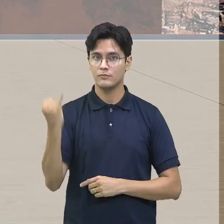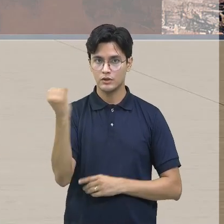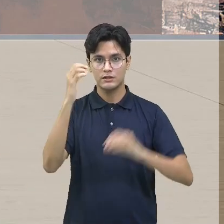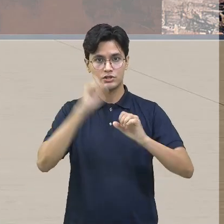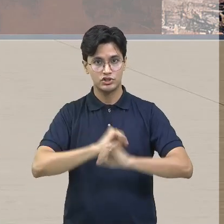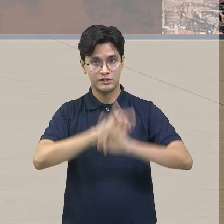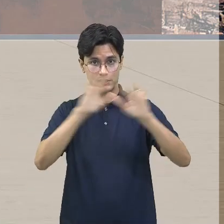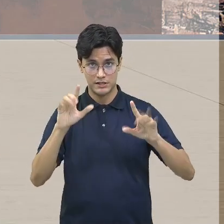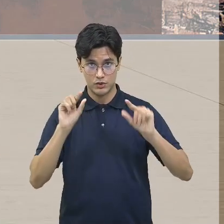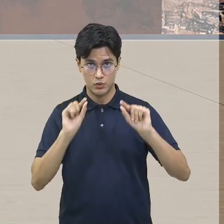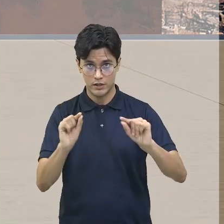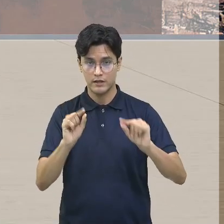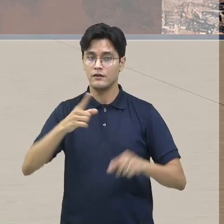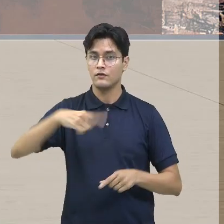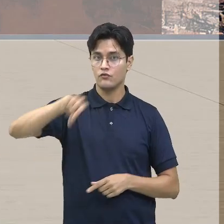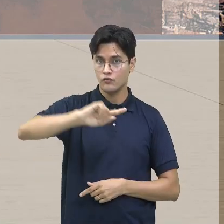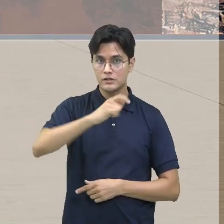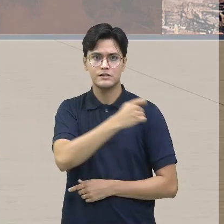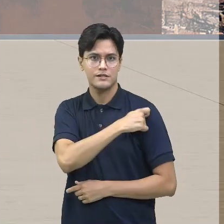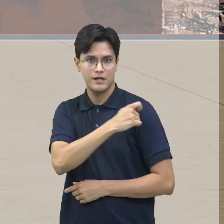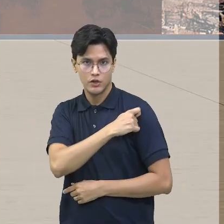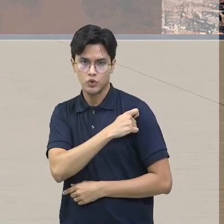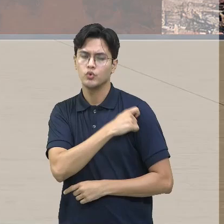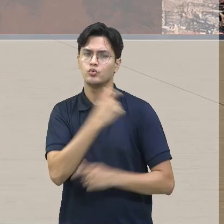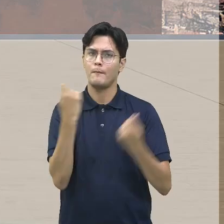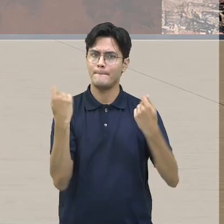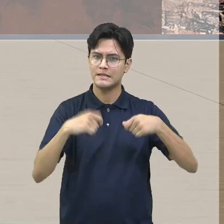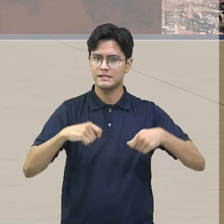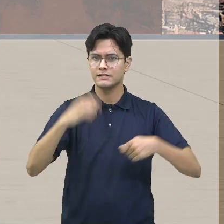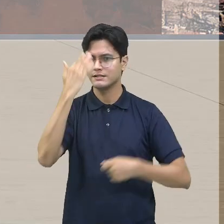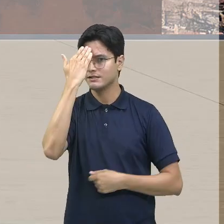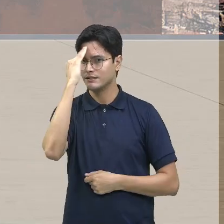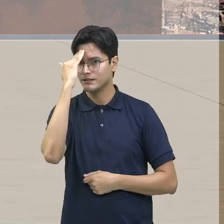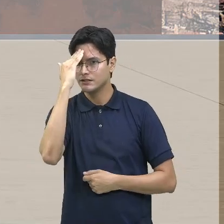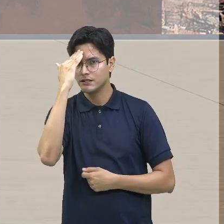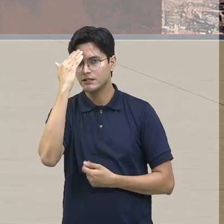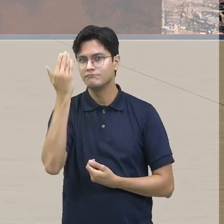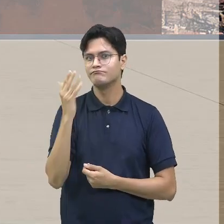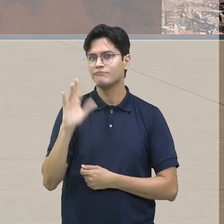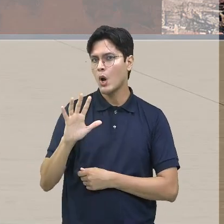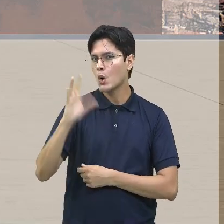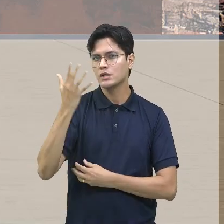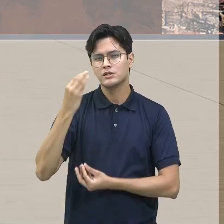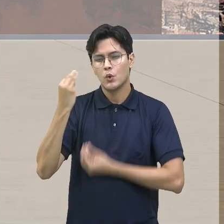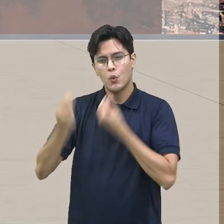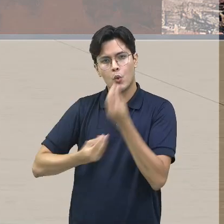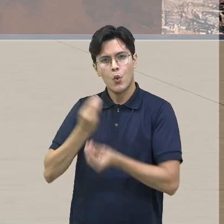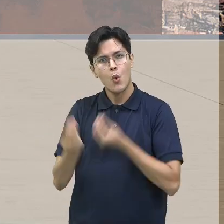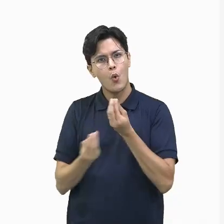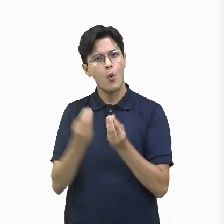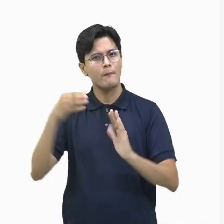querido aluno, precisa compreender justamente como aconteceu o colapso do Império Romano.